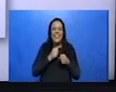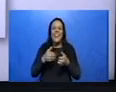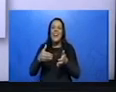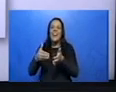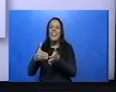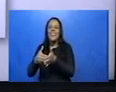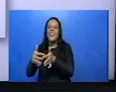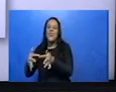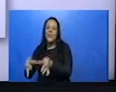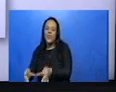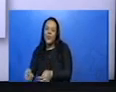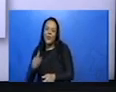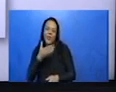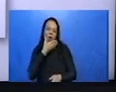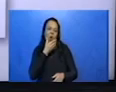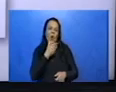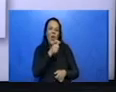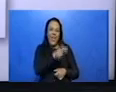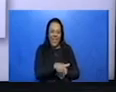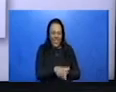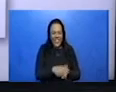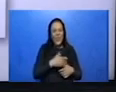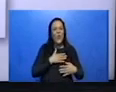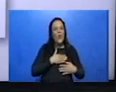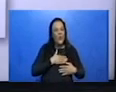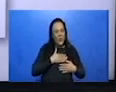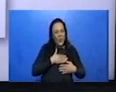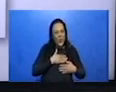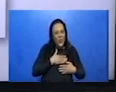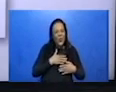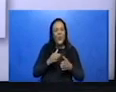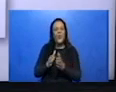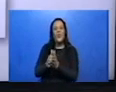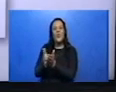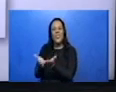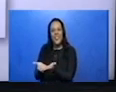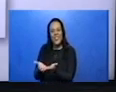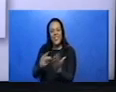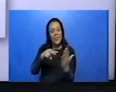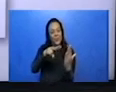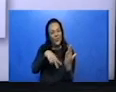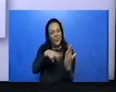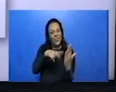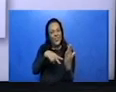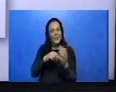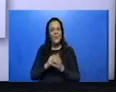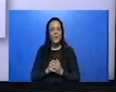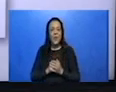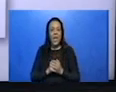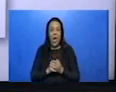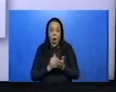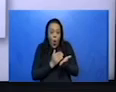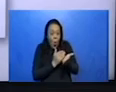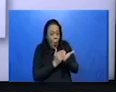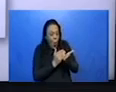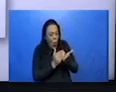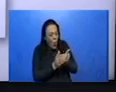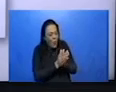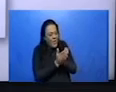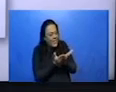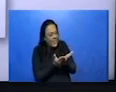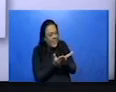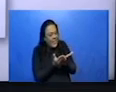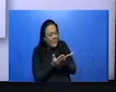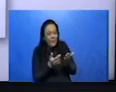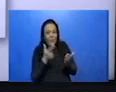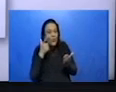Então, ele realmente gostou. Ele recomenda essa leitura. Até que é um livro que você começa a ler e não consegue parar de ler,